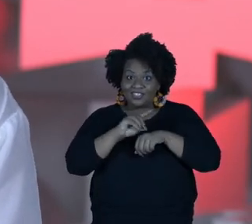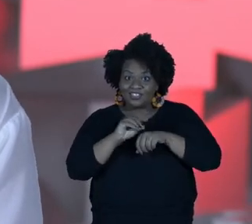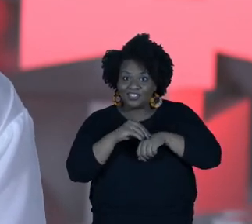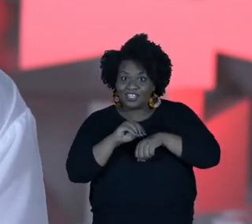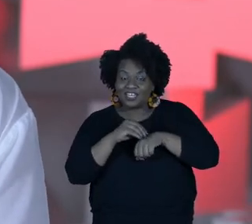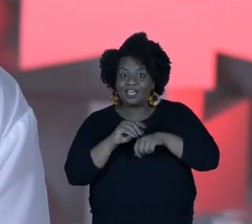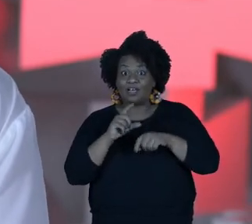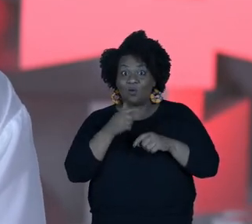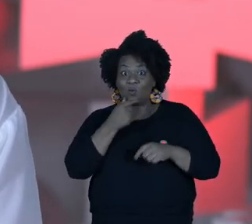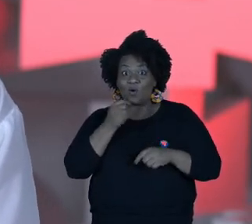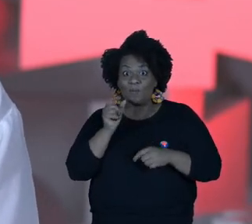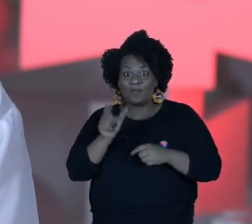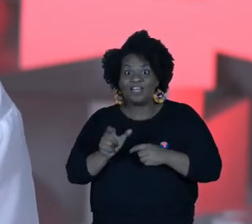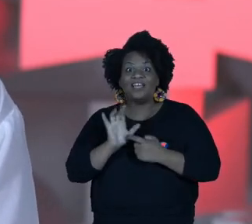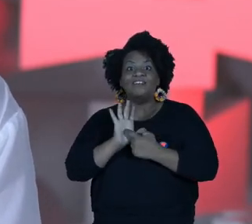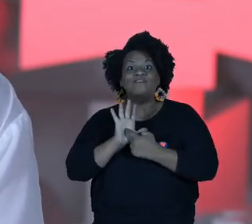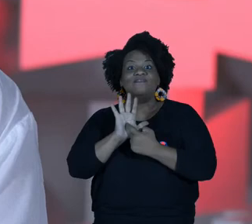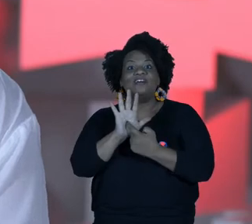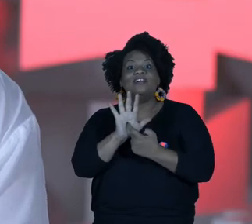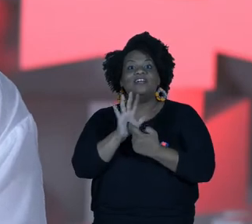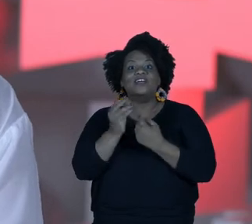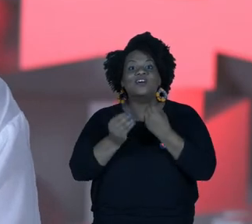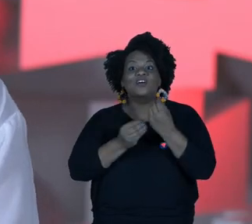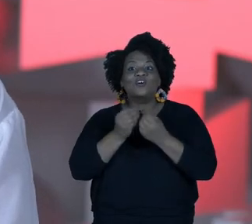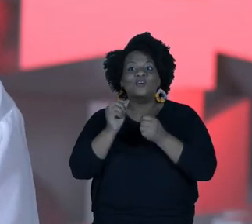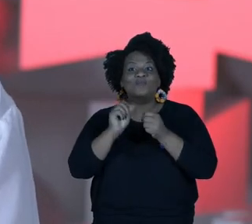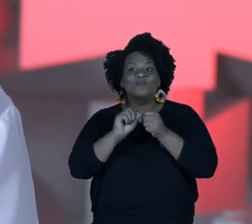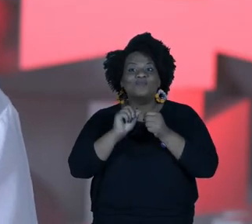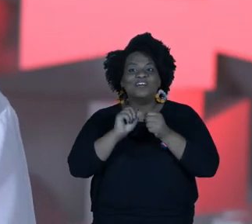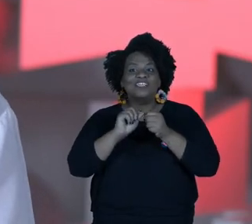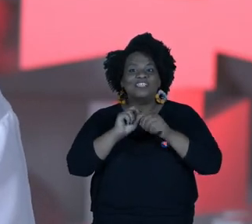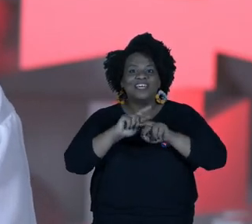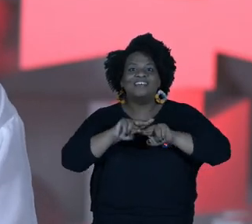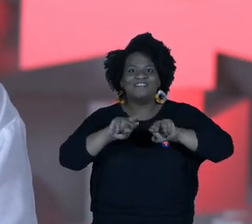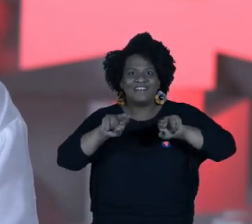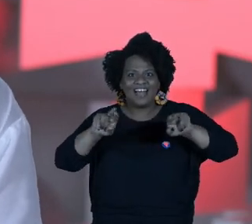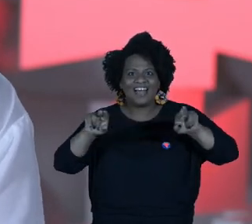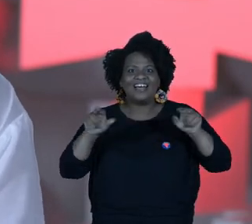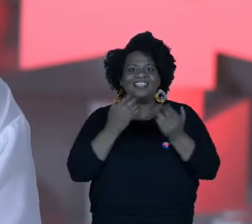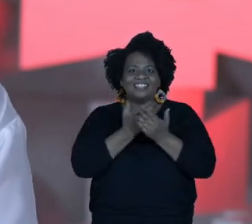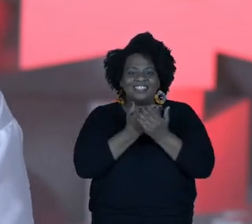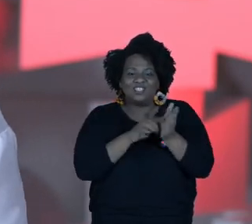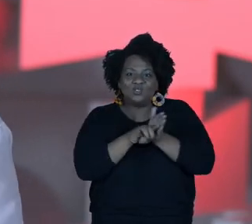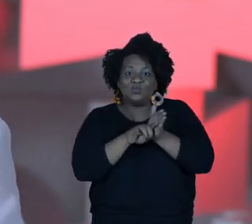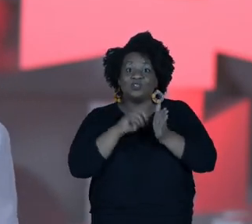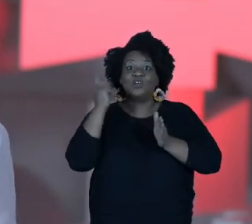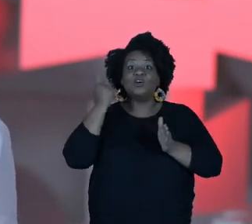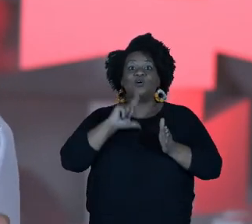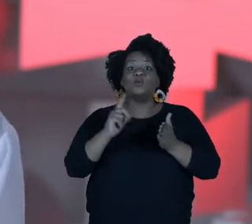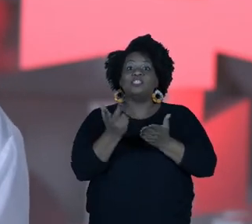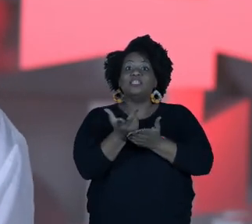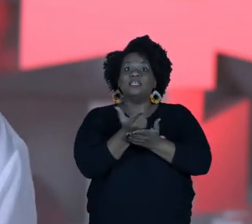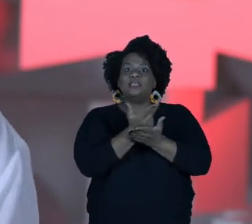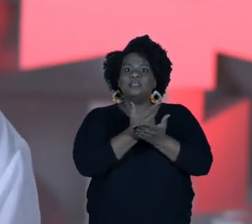ele vai mostrar como se faziam vários estudos para conseguir desenhar um volume em